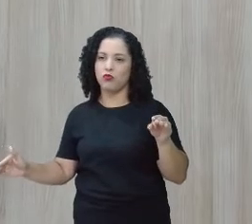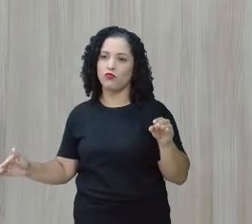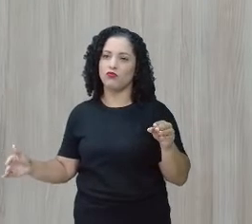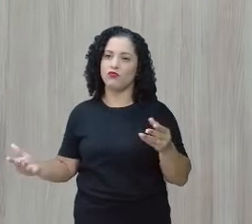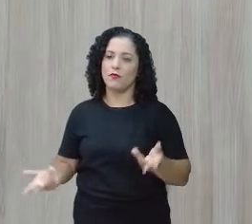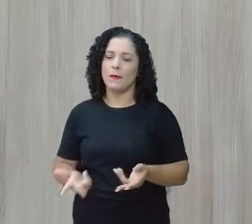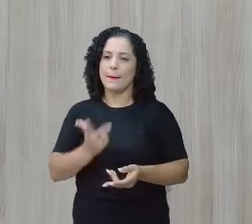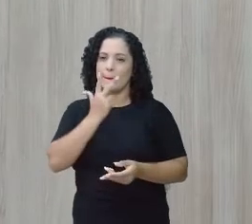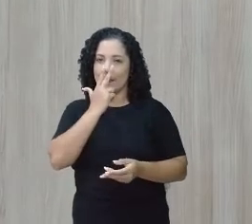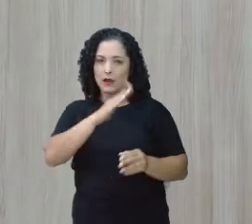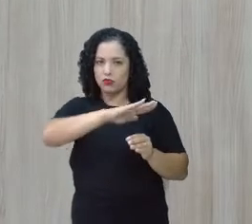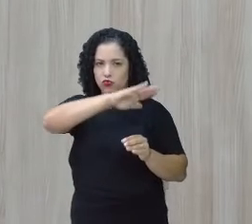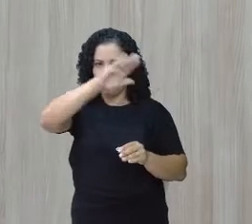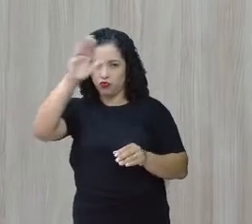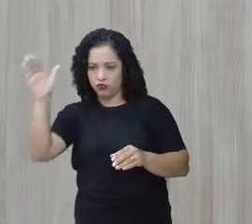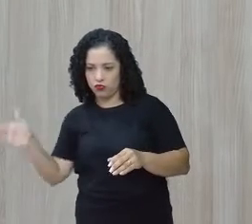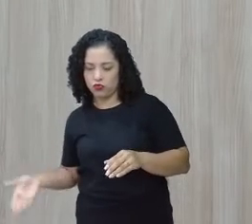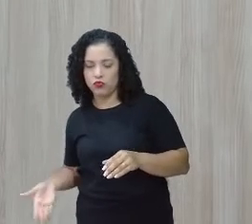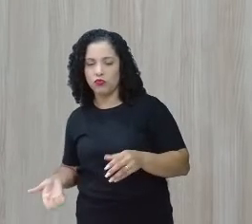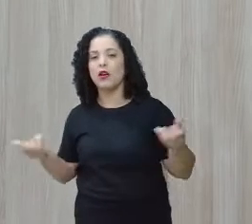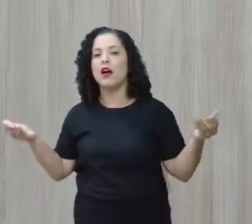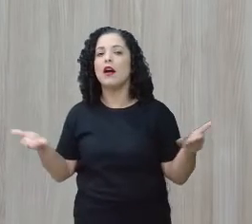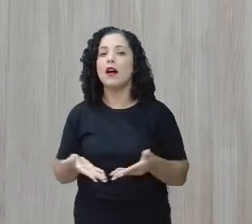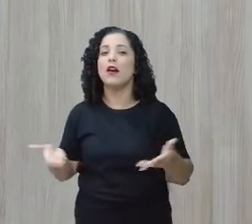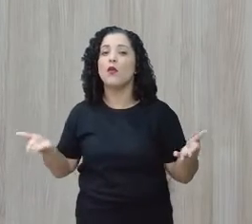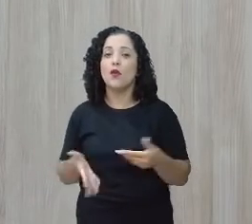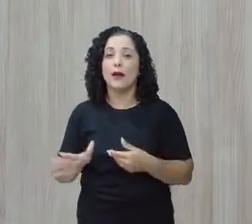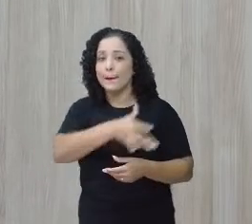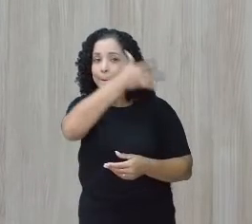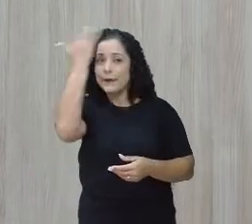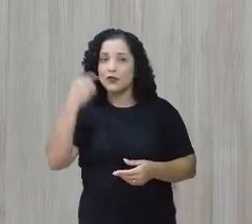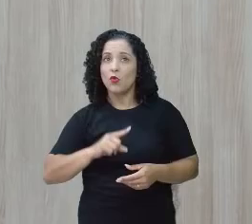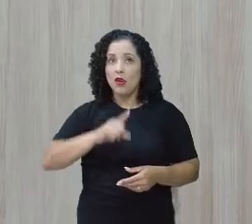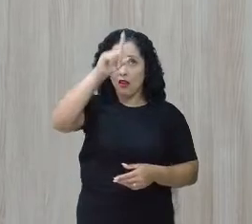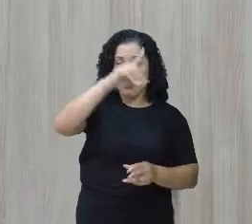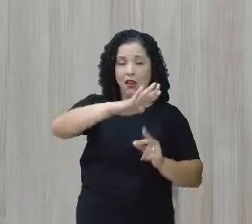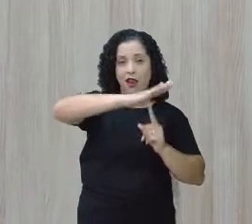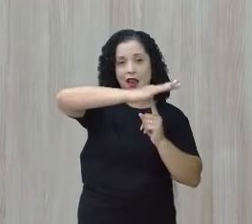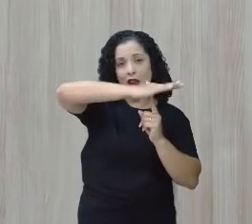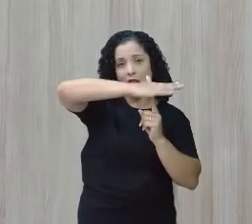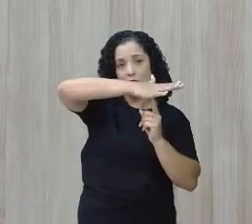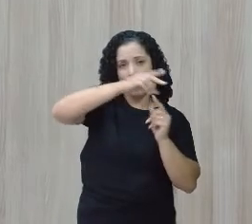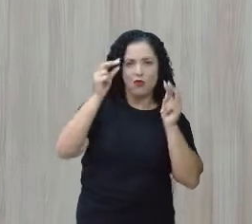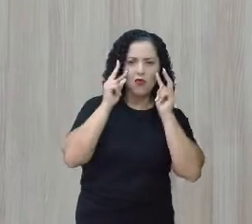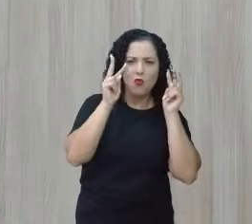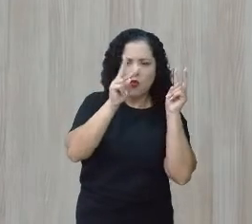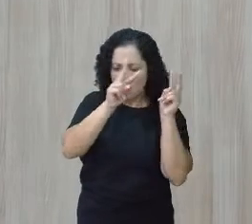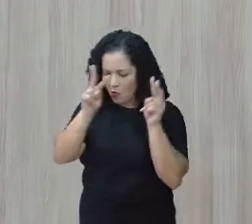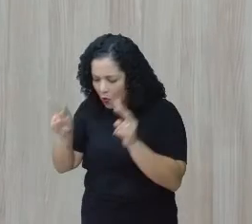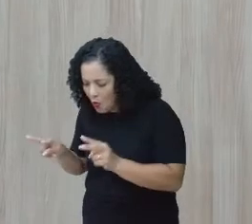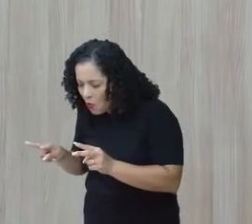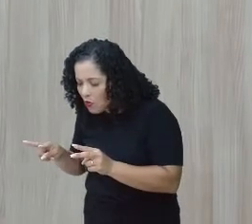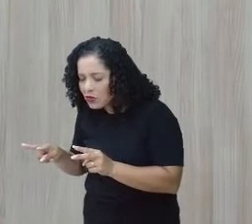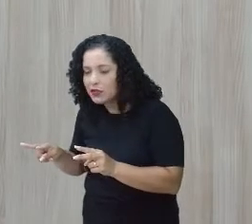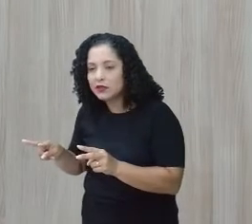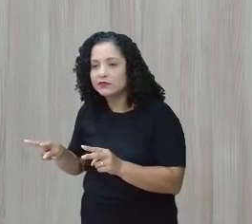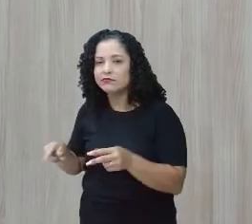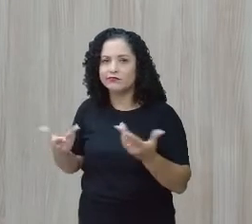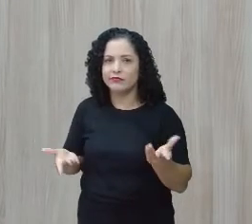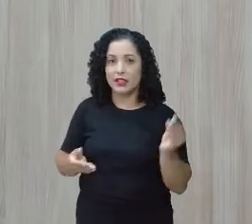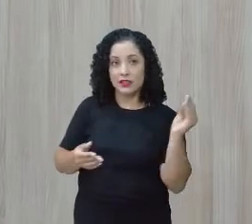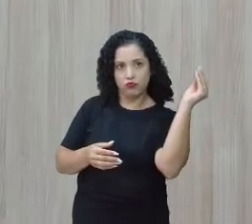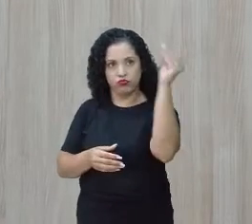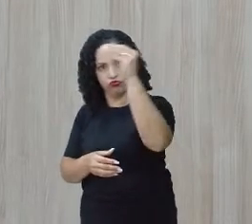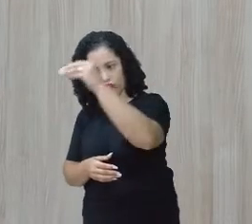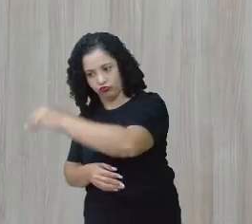é? Agora, será que quem está lá no helicóptero e olha para baixo, será que esse